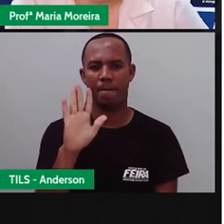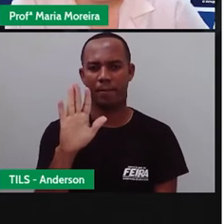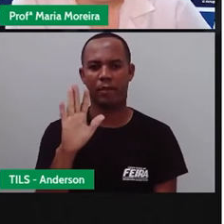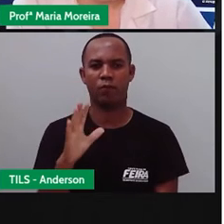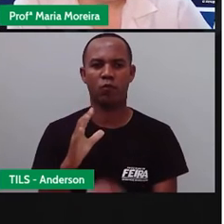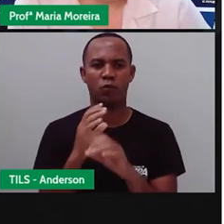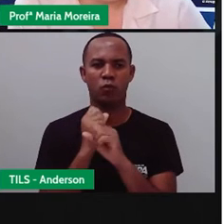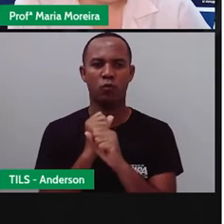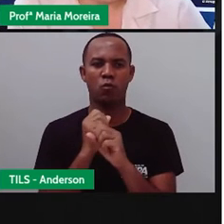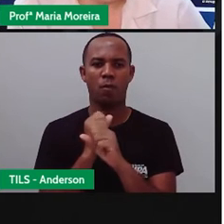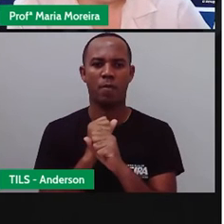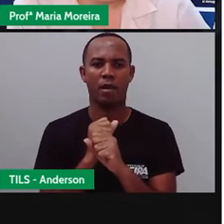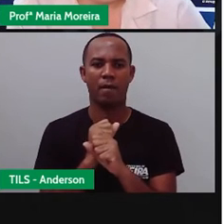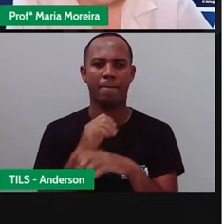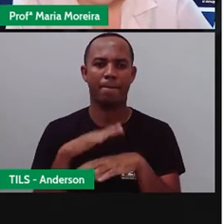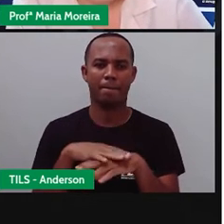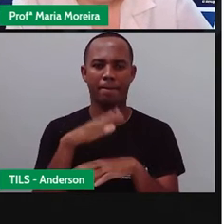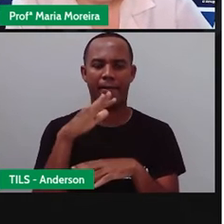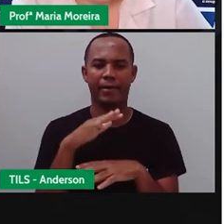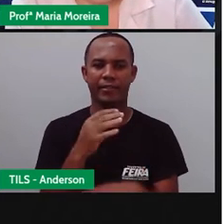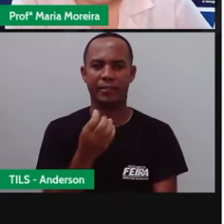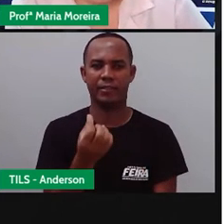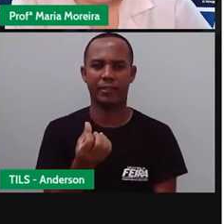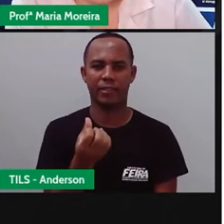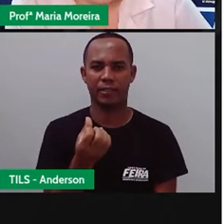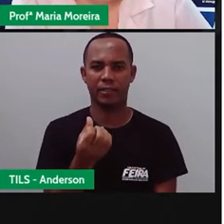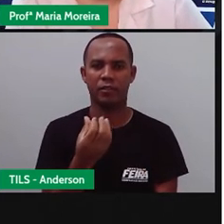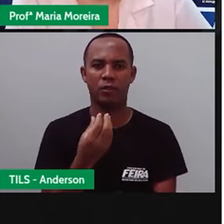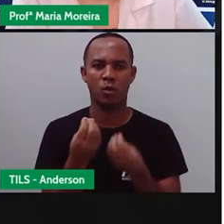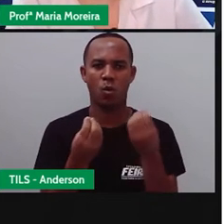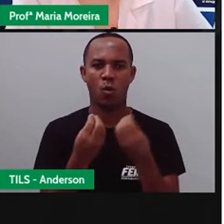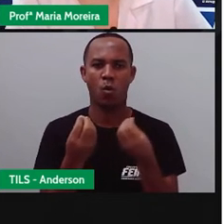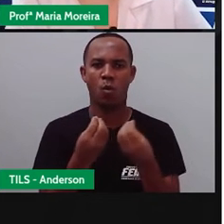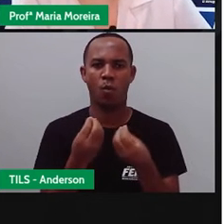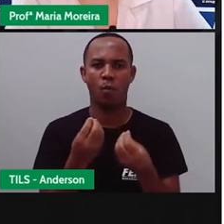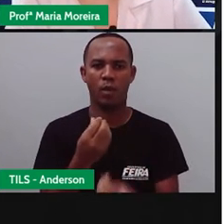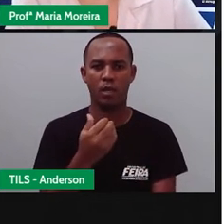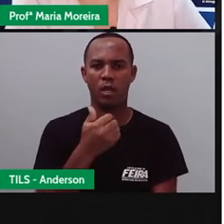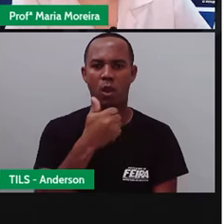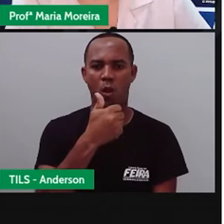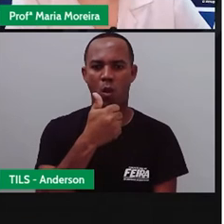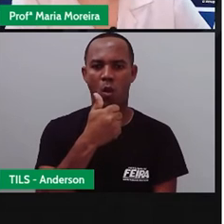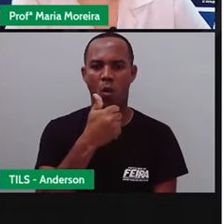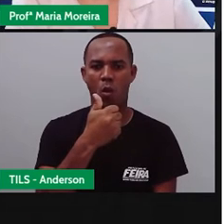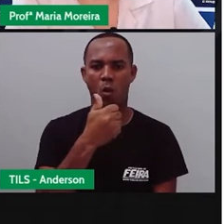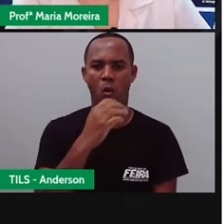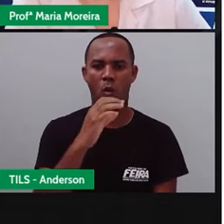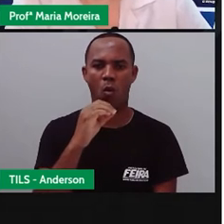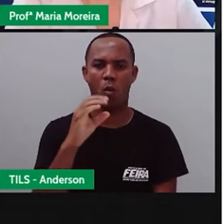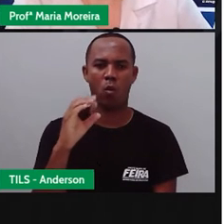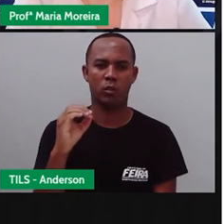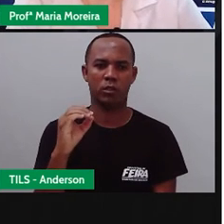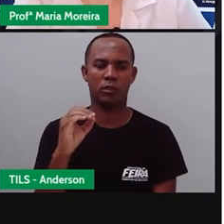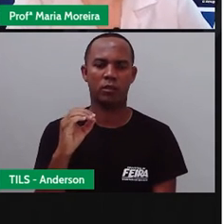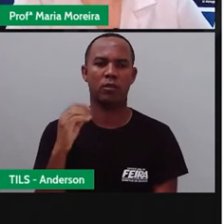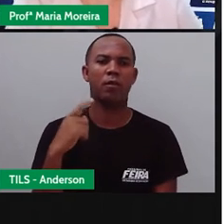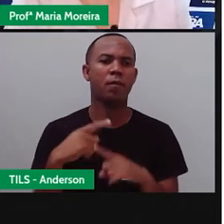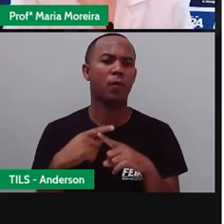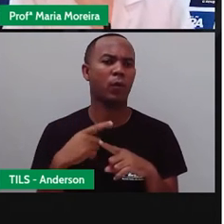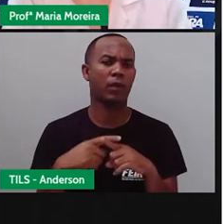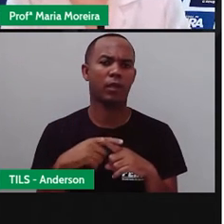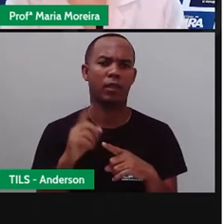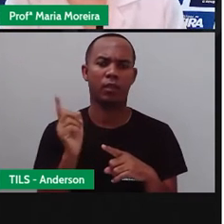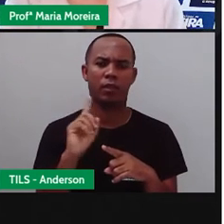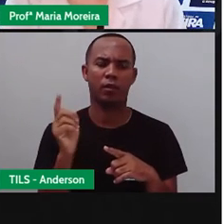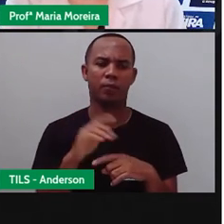né mas seis eu iria colocar 11 unidades aqui e não porque